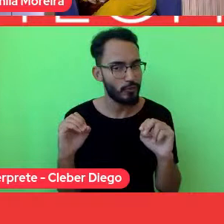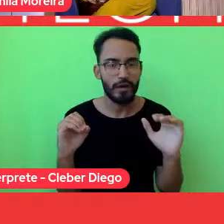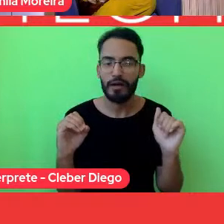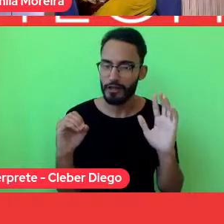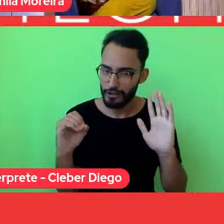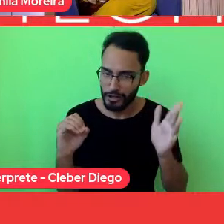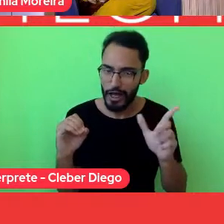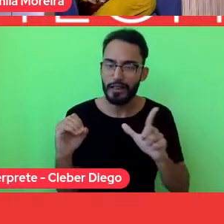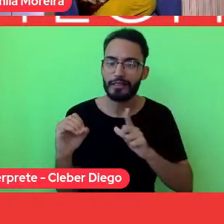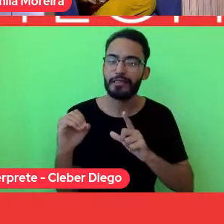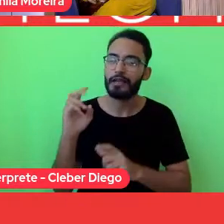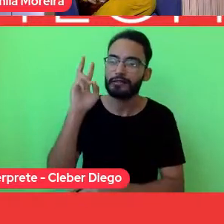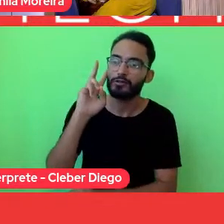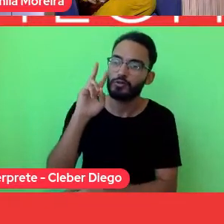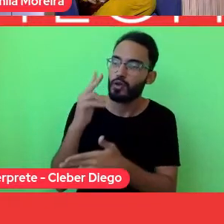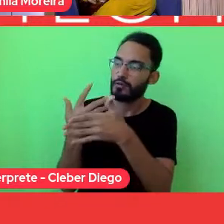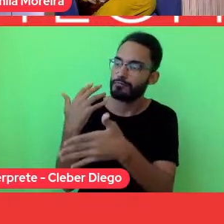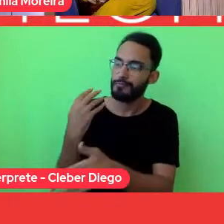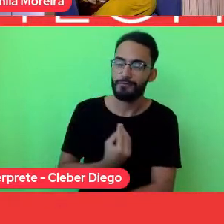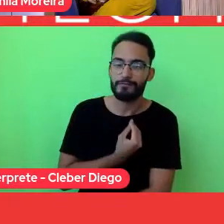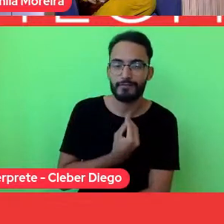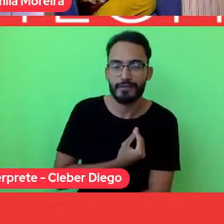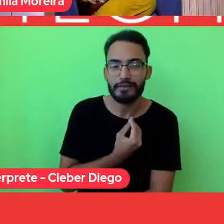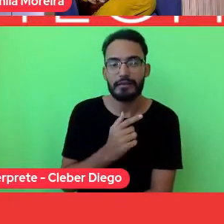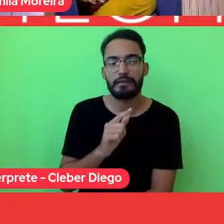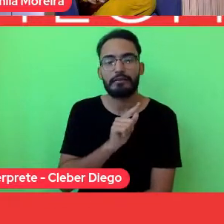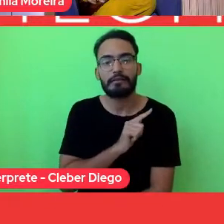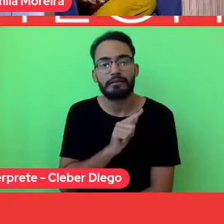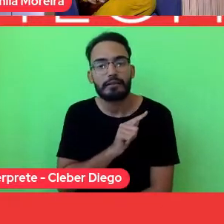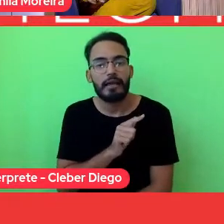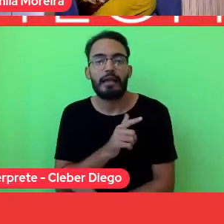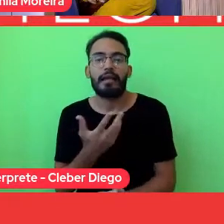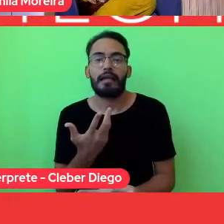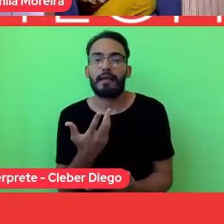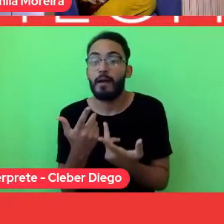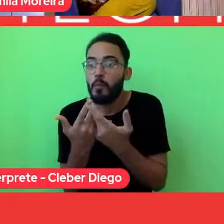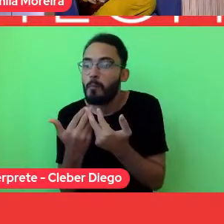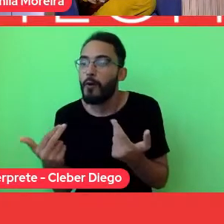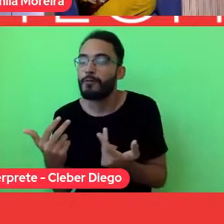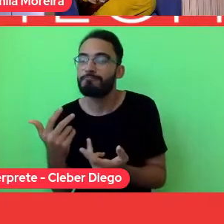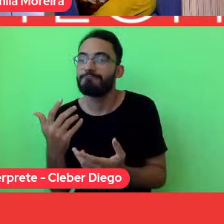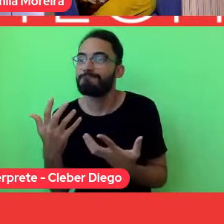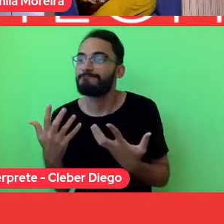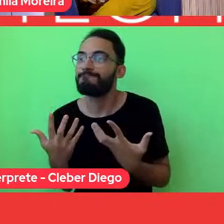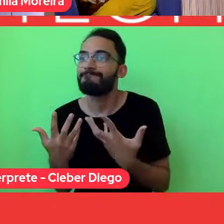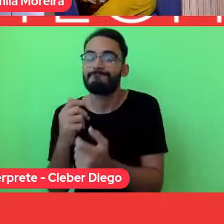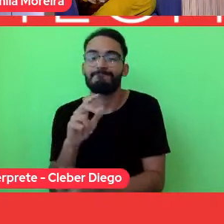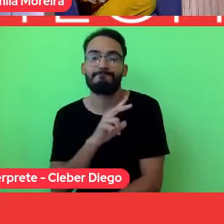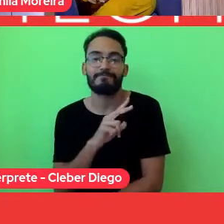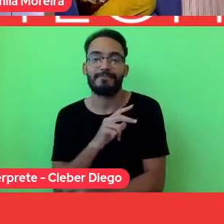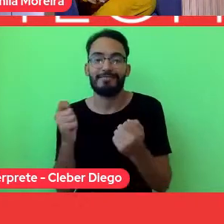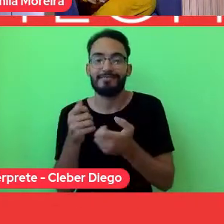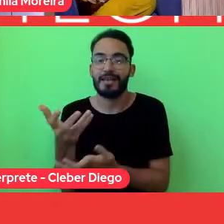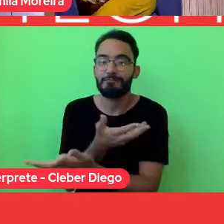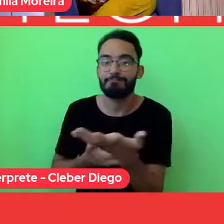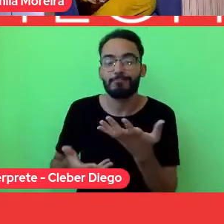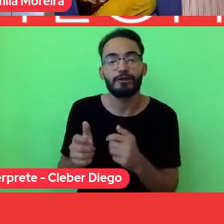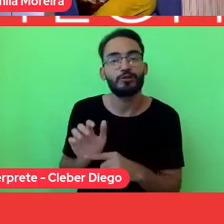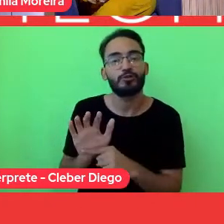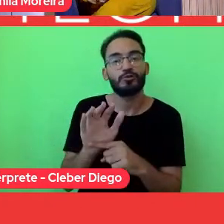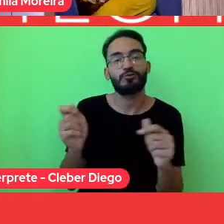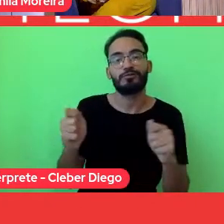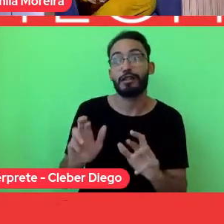mundo tem uma história de vida, todo mundo tem ali algo muito incrível pessoal para poder contribuir, que vai ser